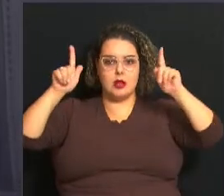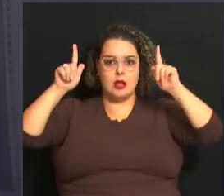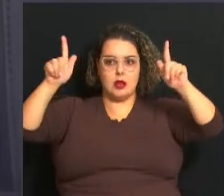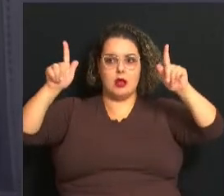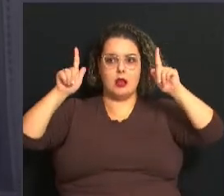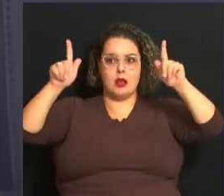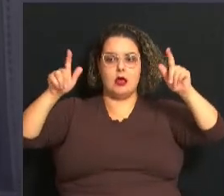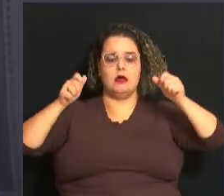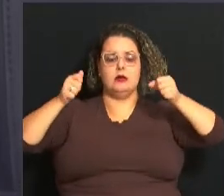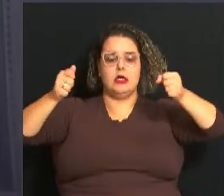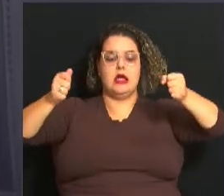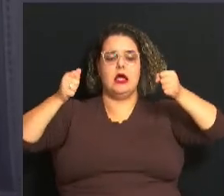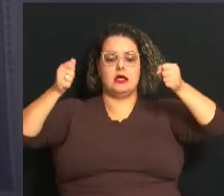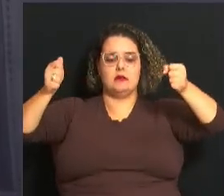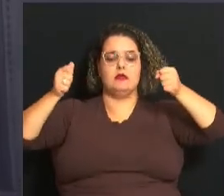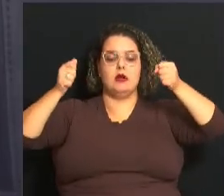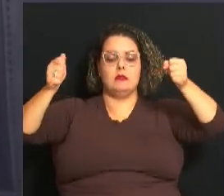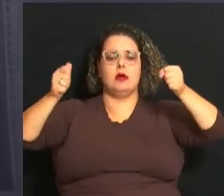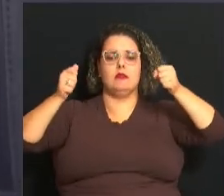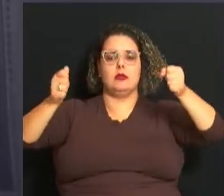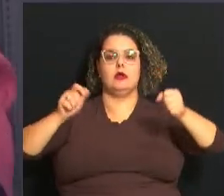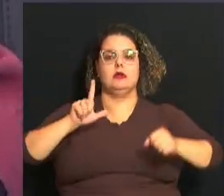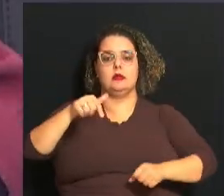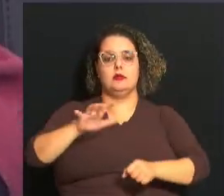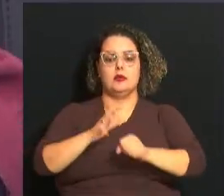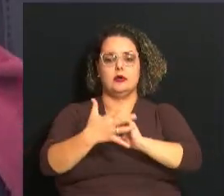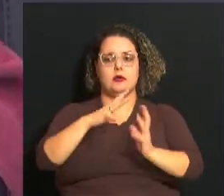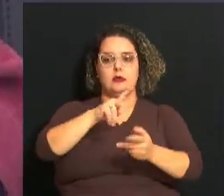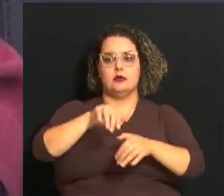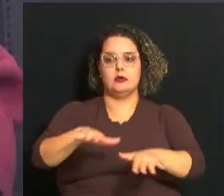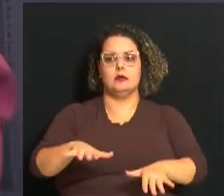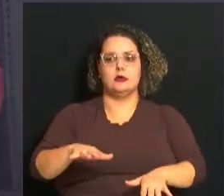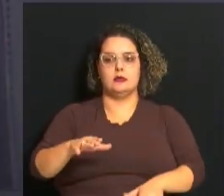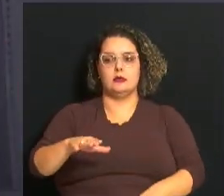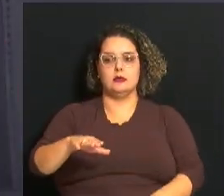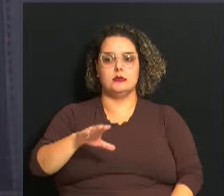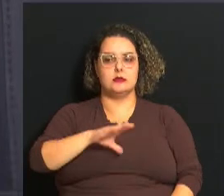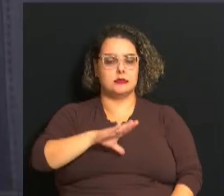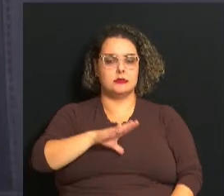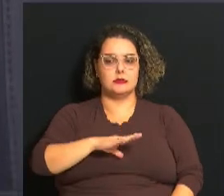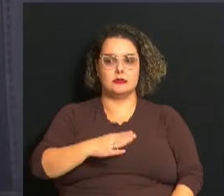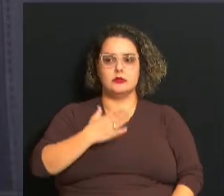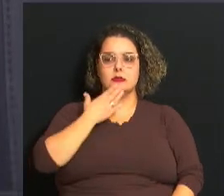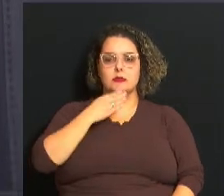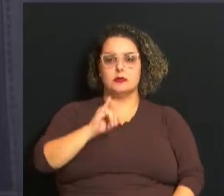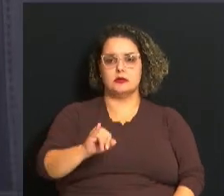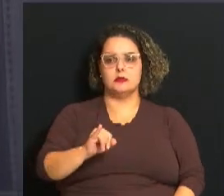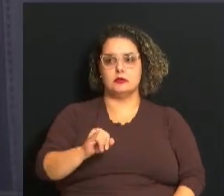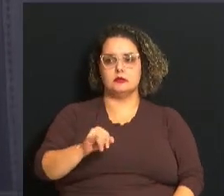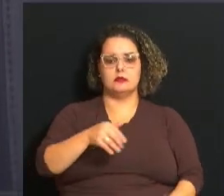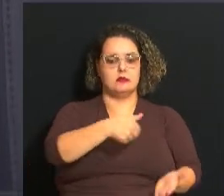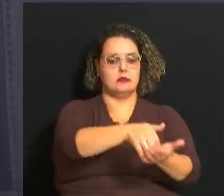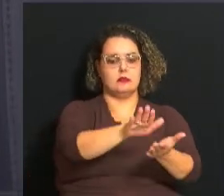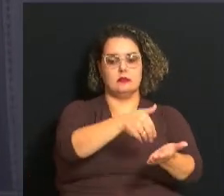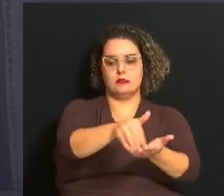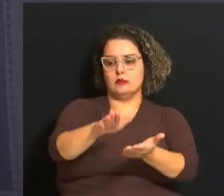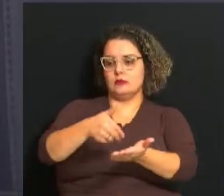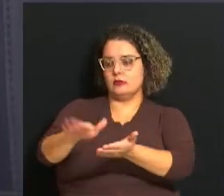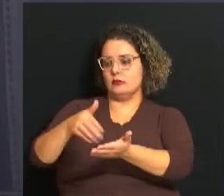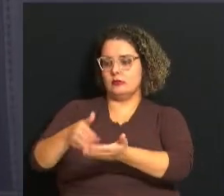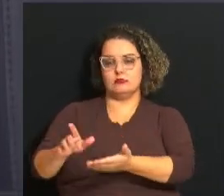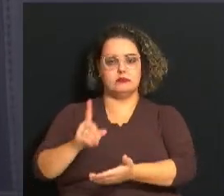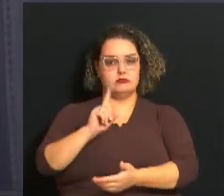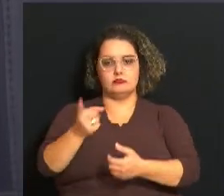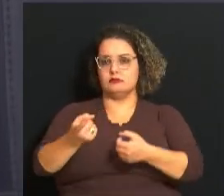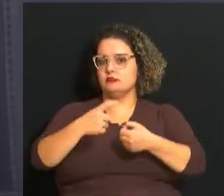sanitária durante a pandemia em Indaiatuba Vale dos professores que foram demitidos não foram readmitidos nós